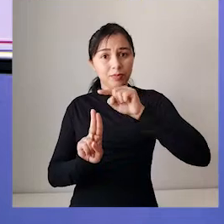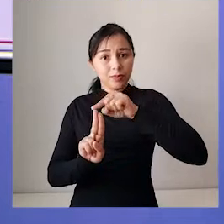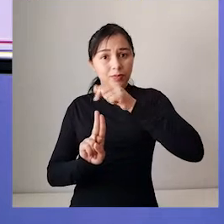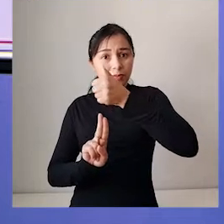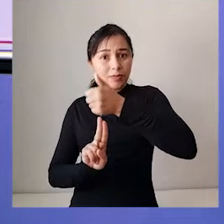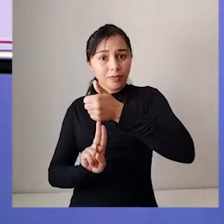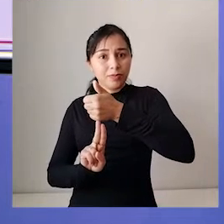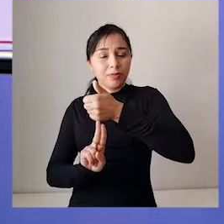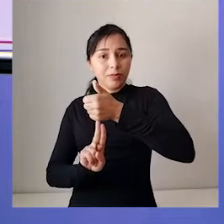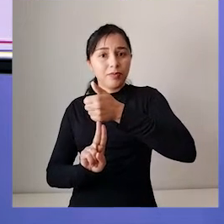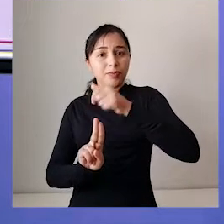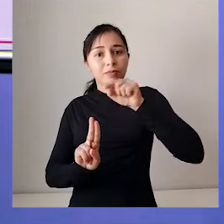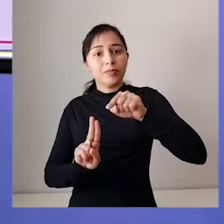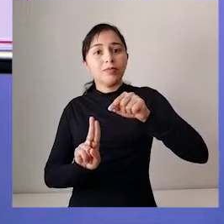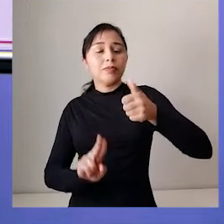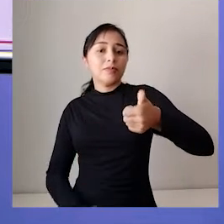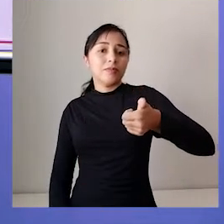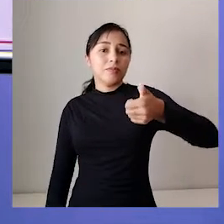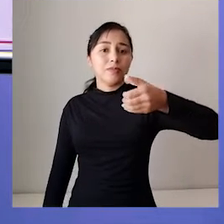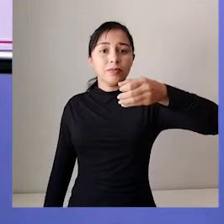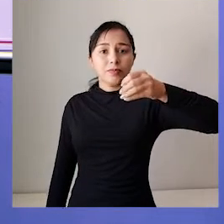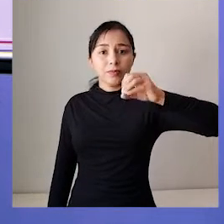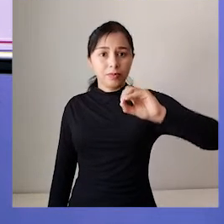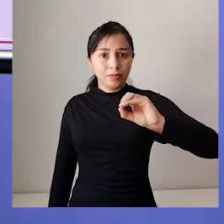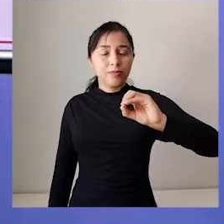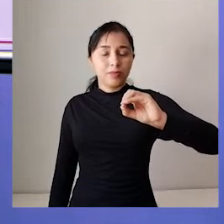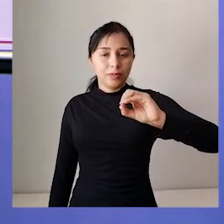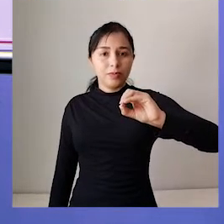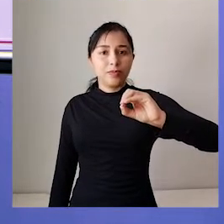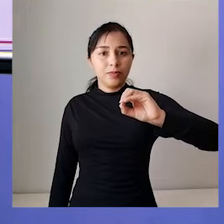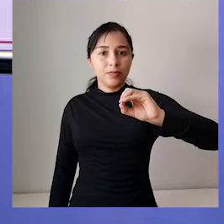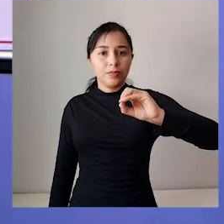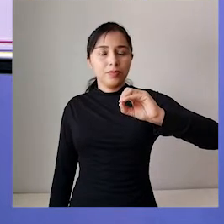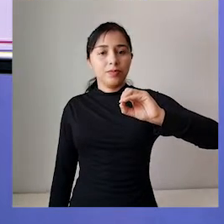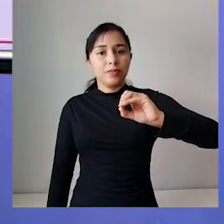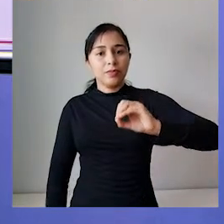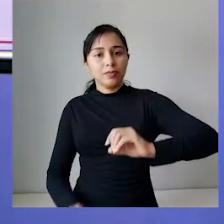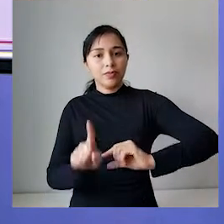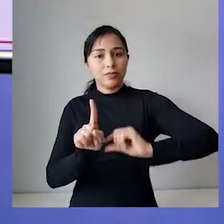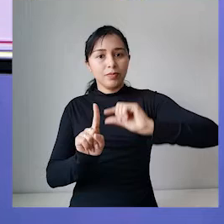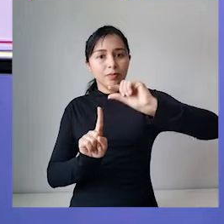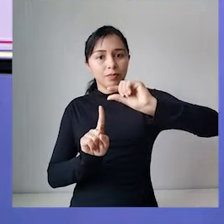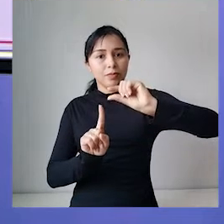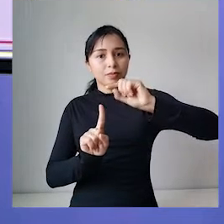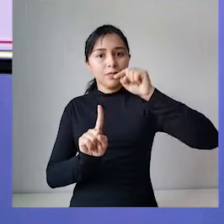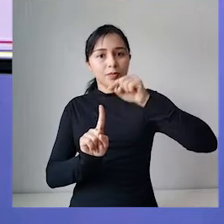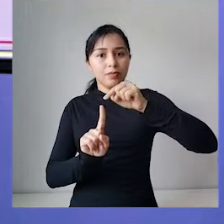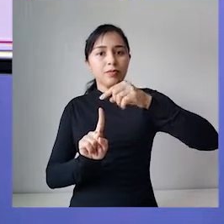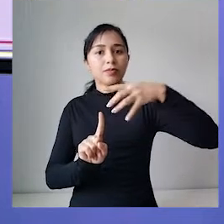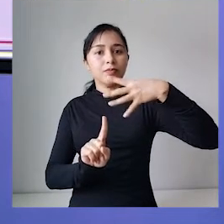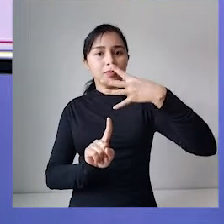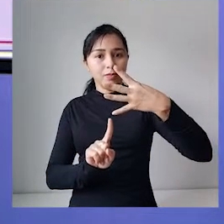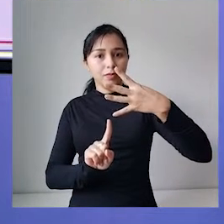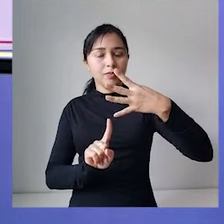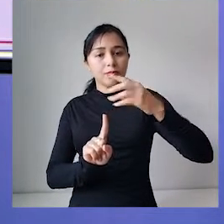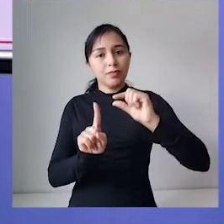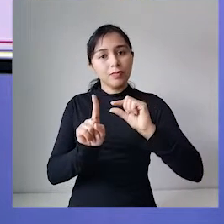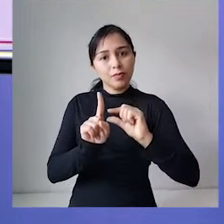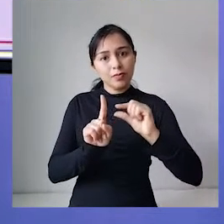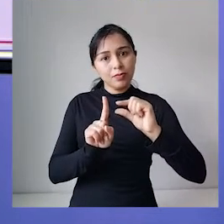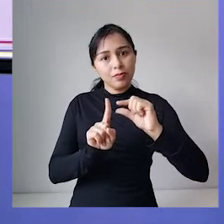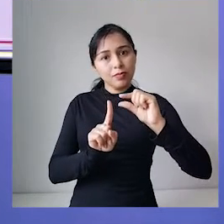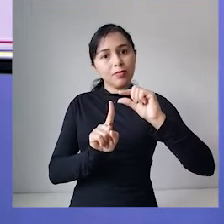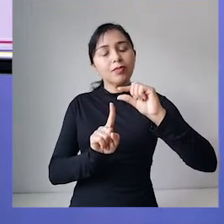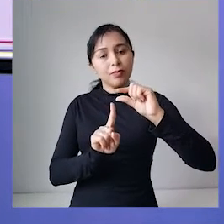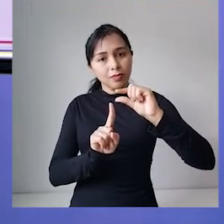quanto? Está na segunda ordem das dezenas, equivale a 10, mais o 4, que está